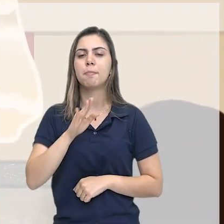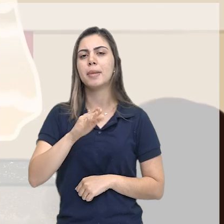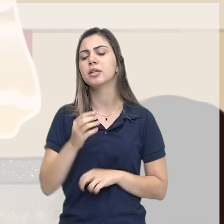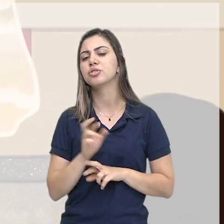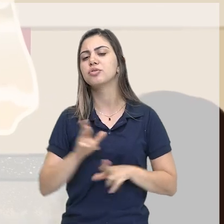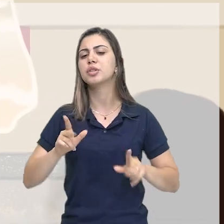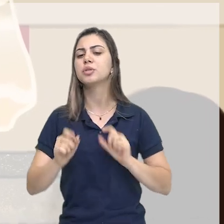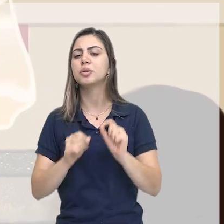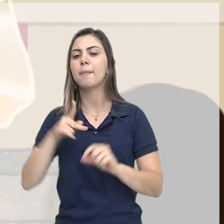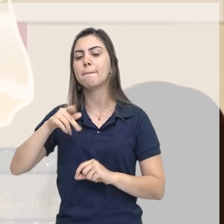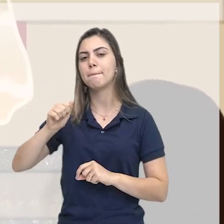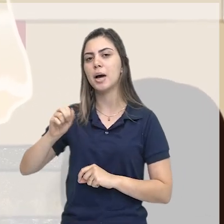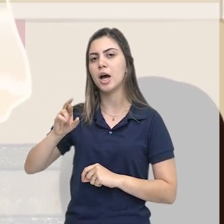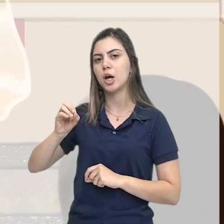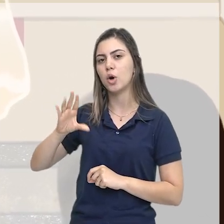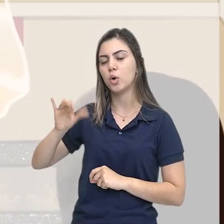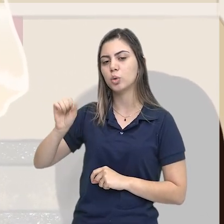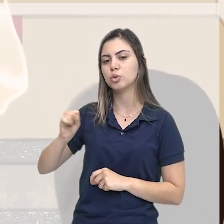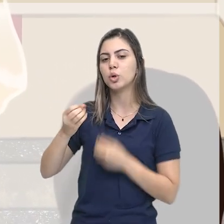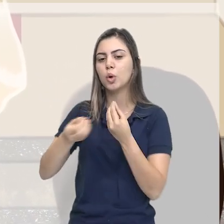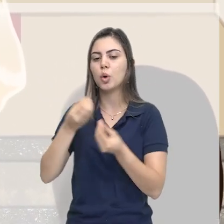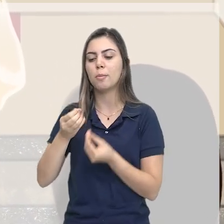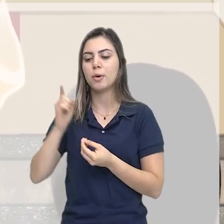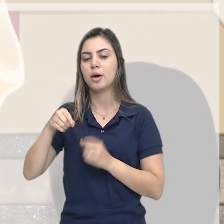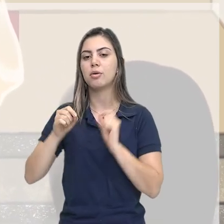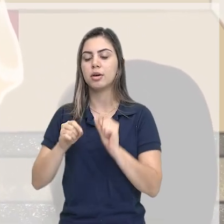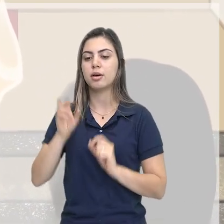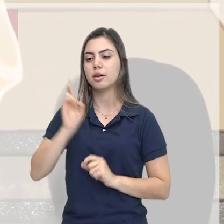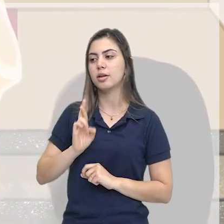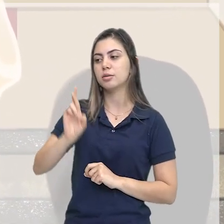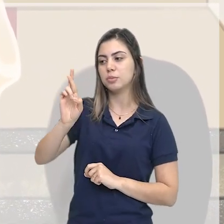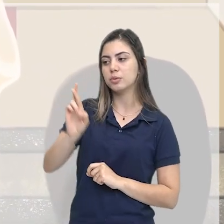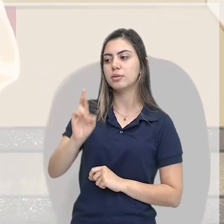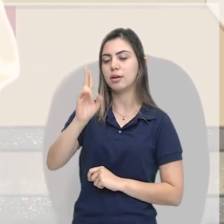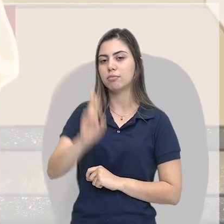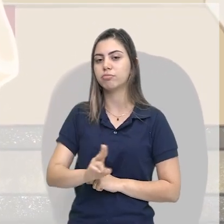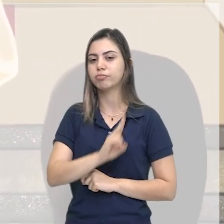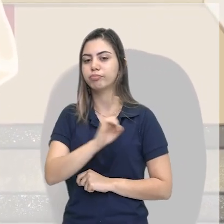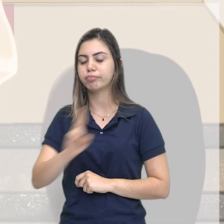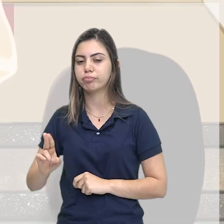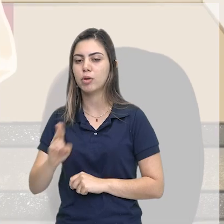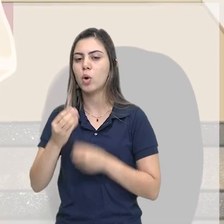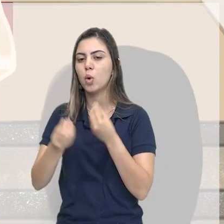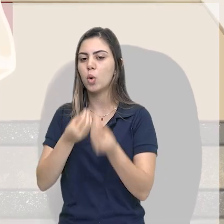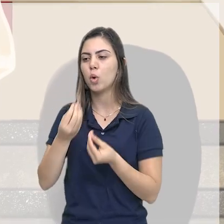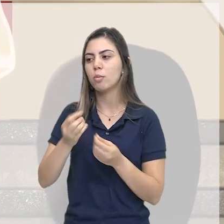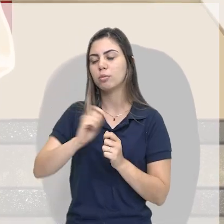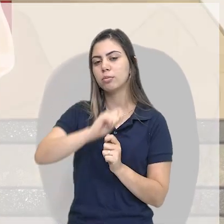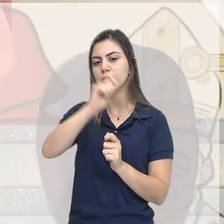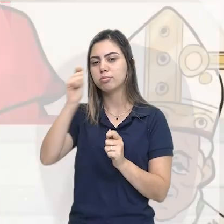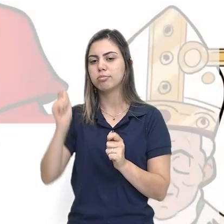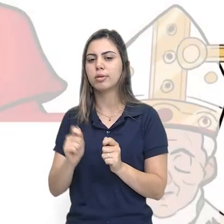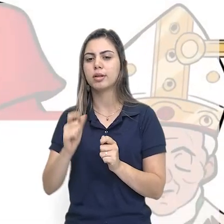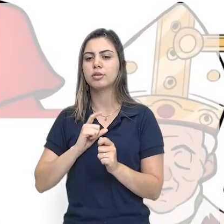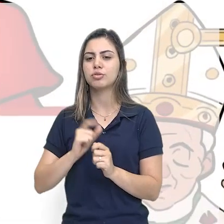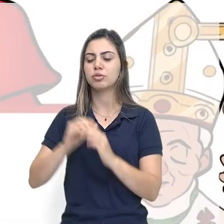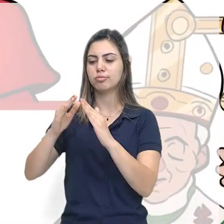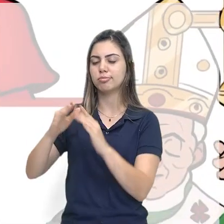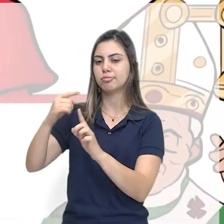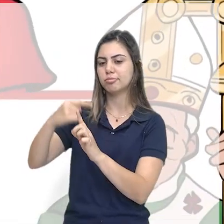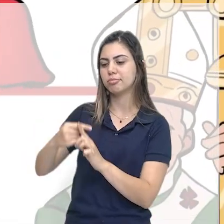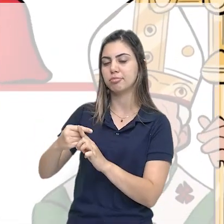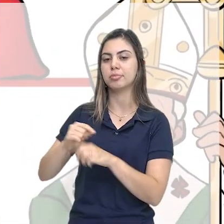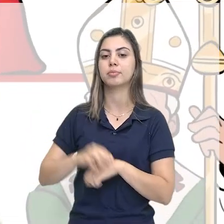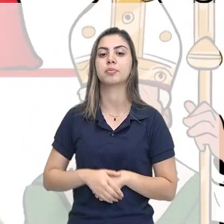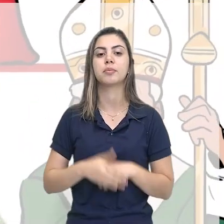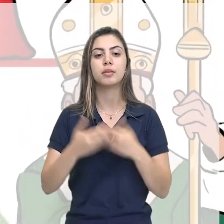eram líderes locais, guiando suas paróquias, que incluíam uma capela e um grupo de fiéis. Assim, o